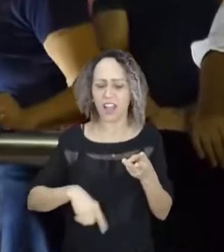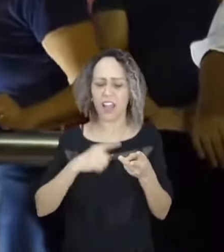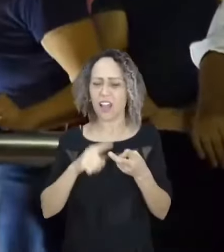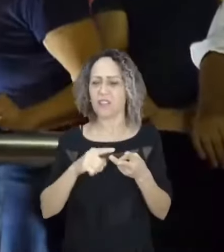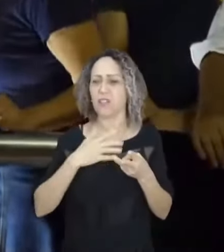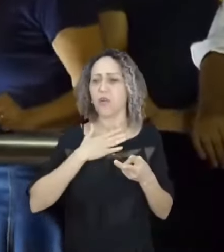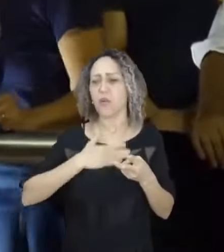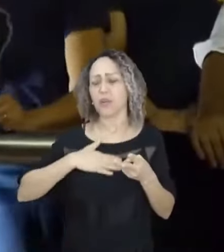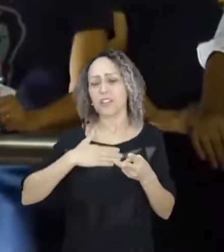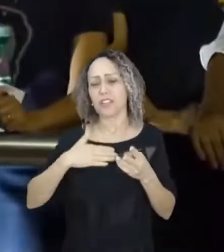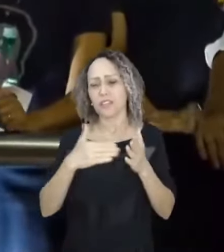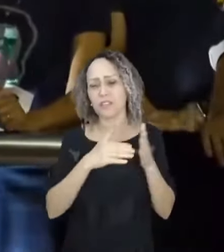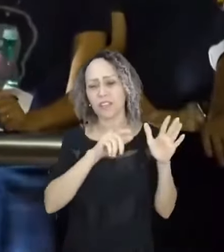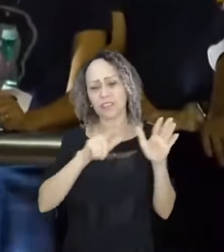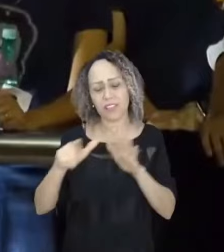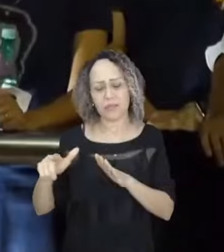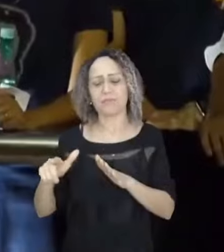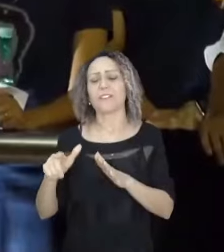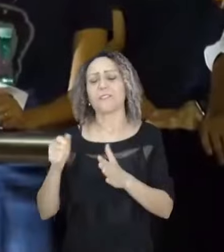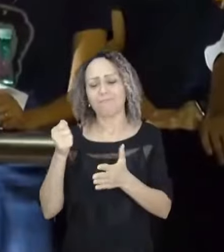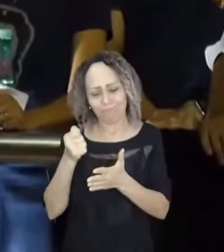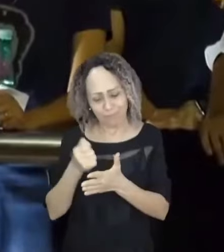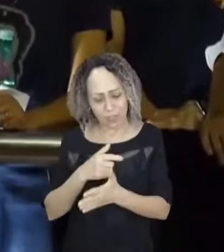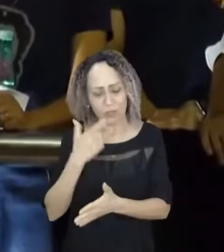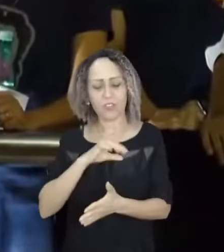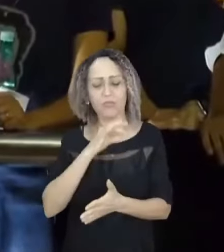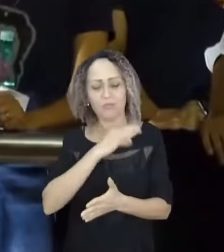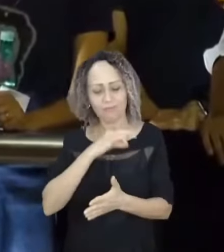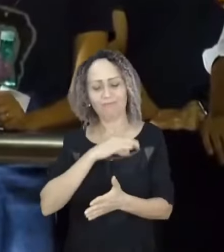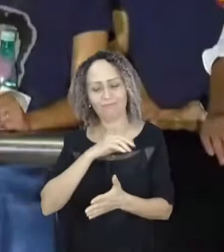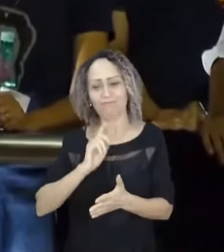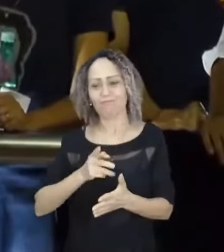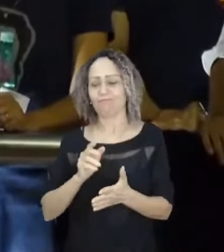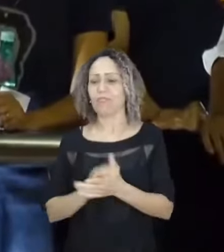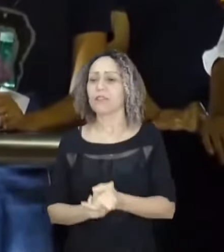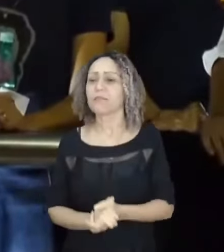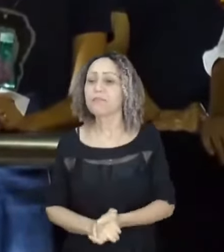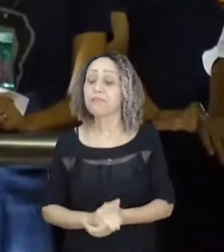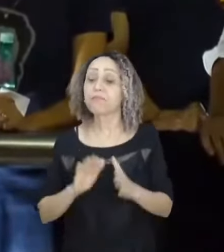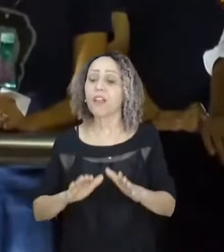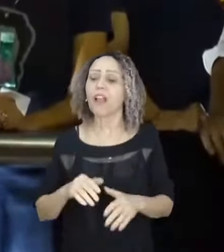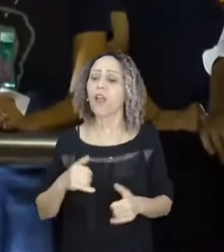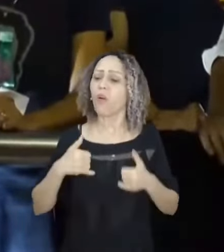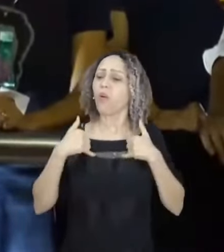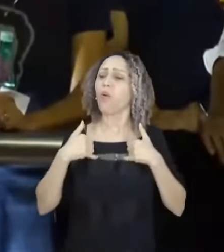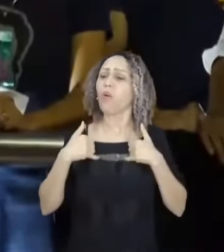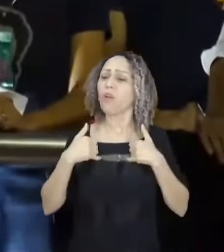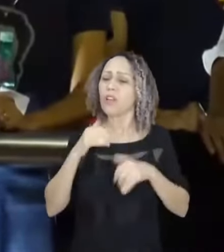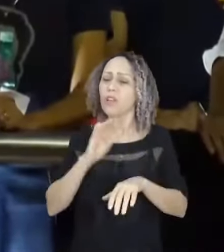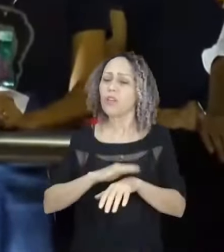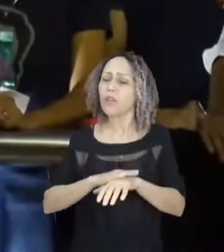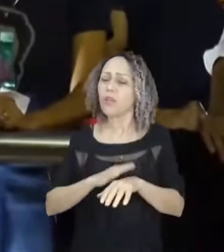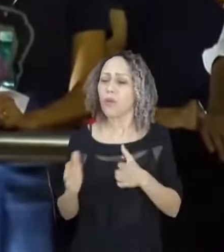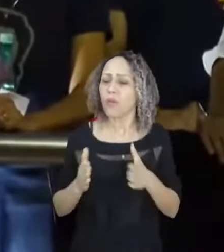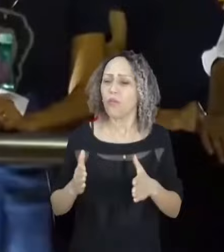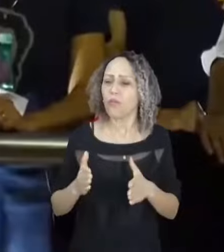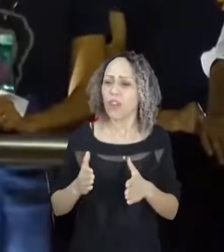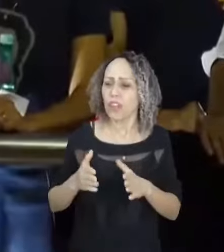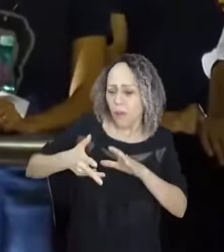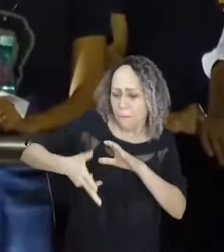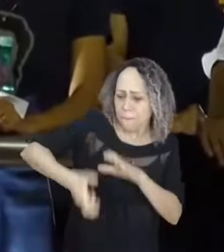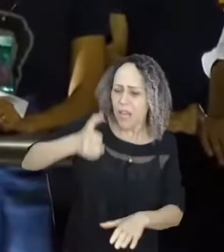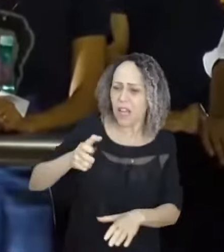que foi no meu governo que a gente descobriu o pré-sal, a maior jazida de petróleo do século